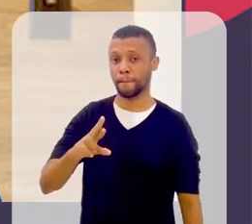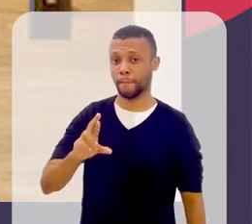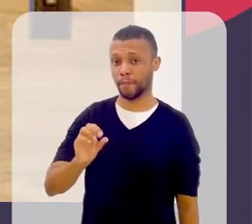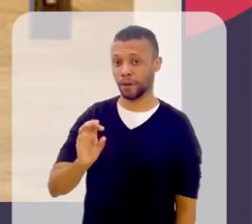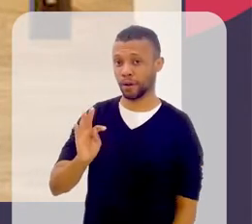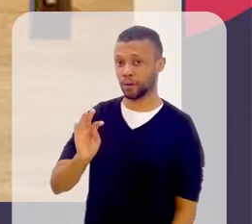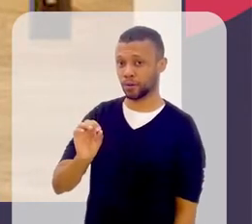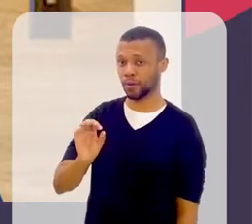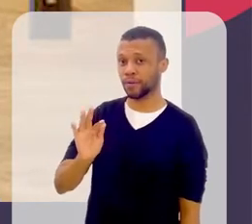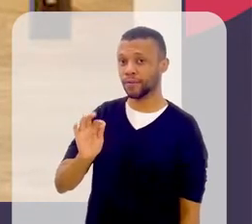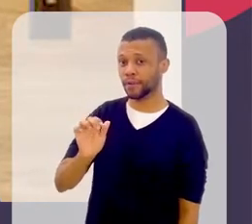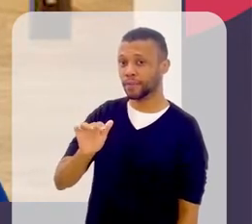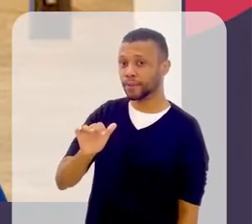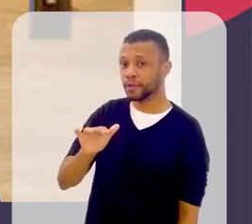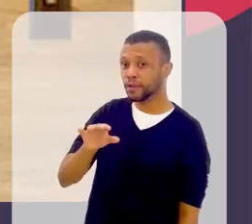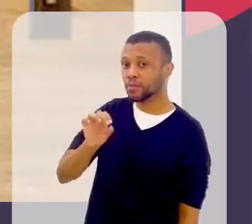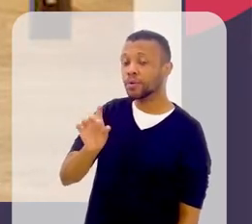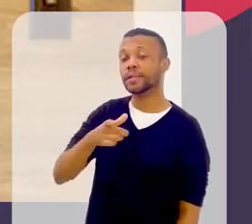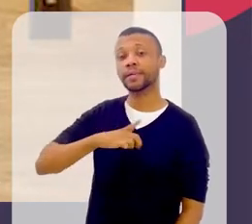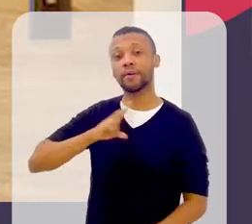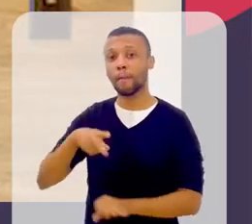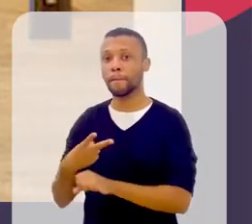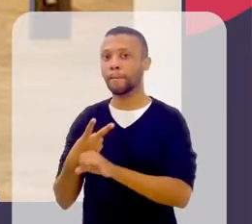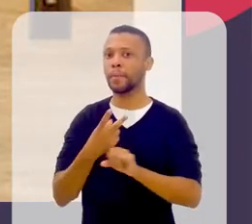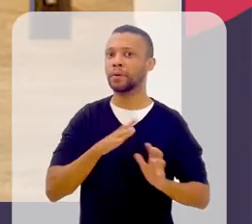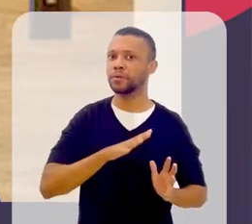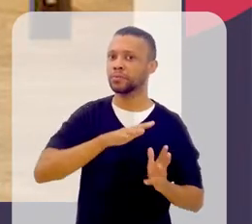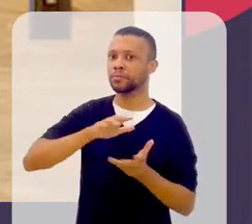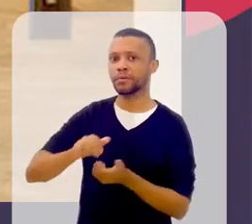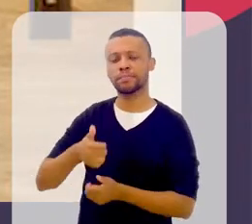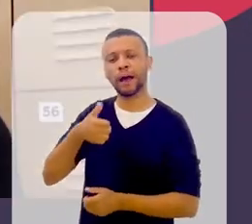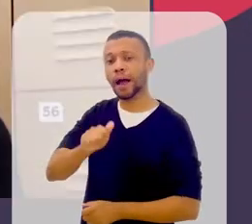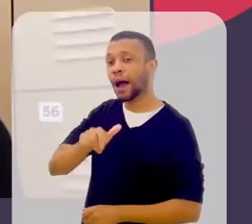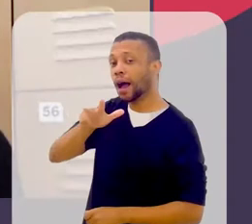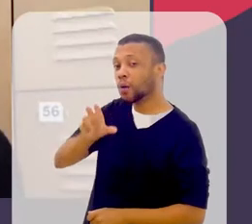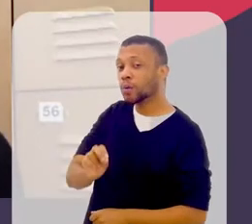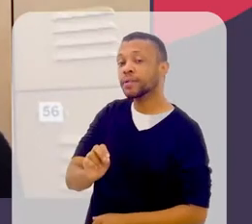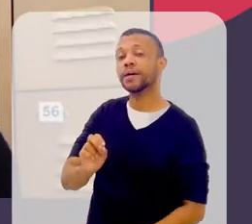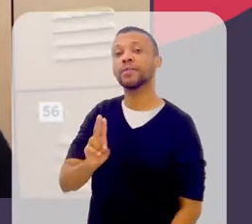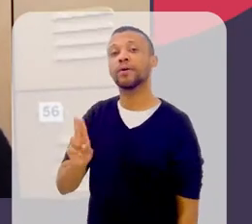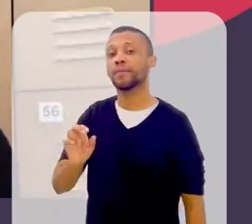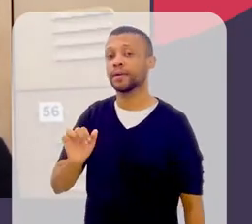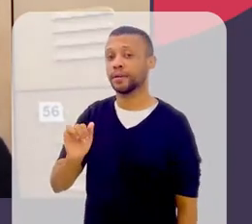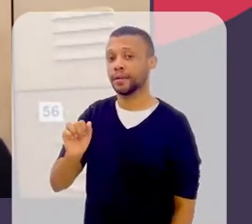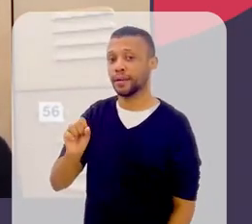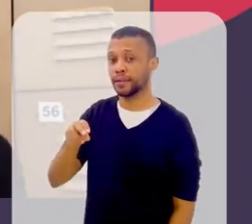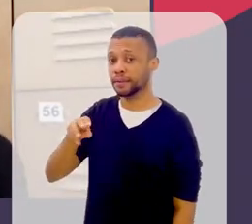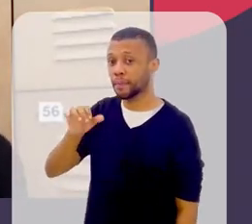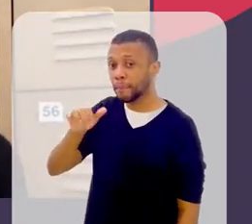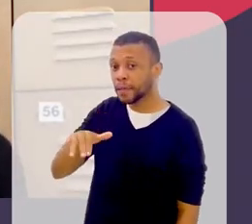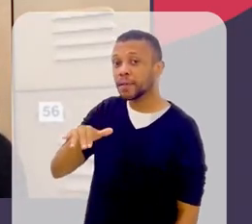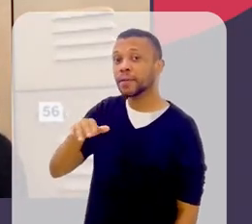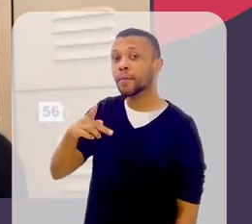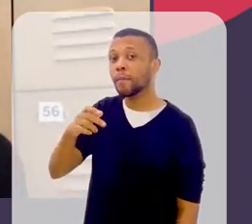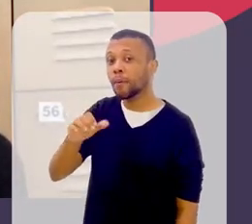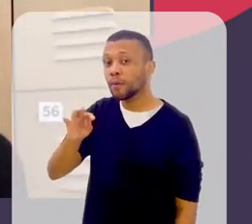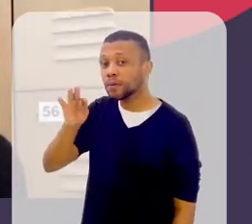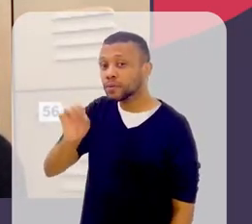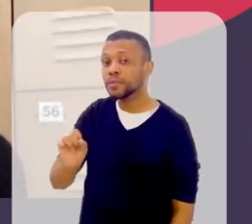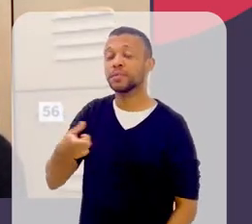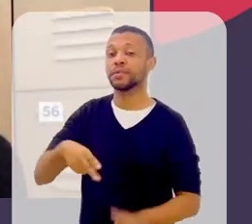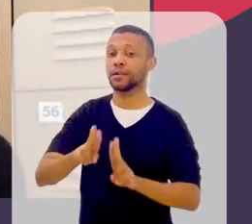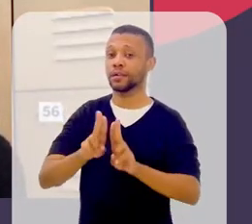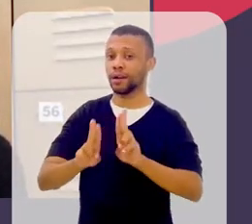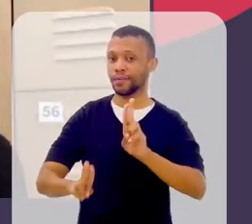prêmio internacional para a estudante Yasmin Pontes, da UFRJ. Yasmin, a bolsa, né, para ir para o